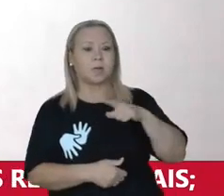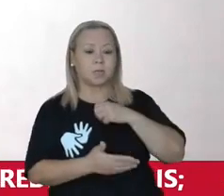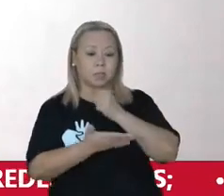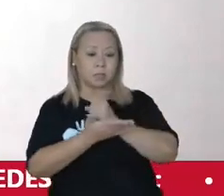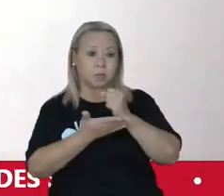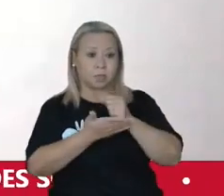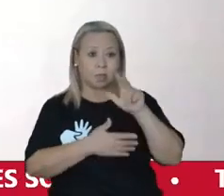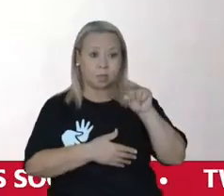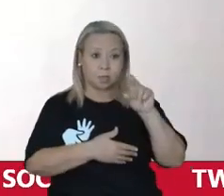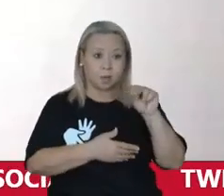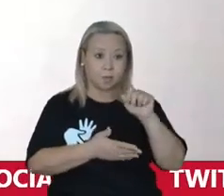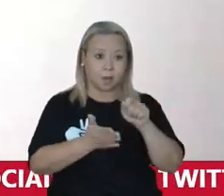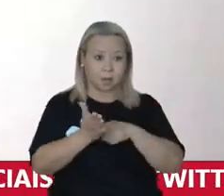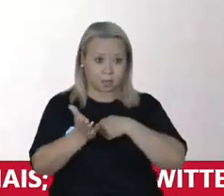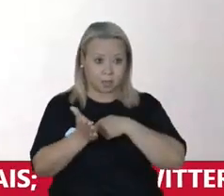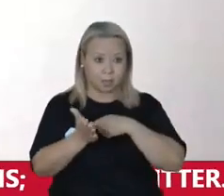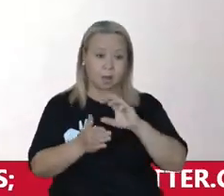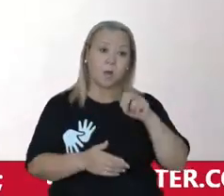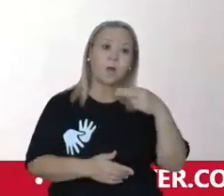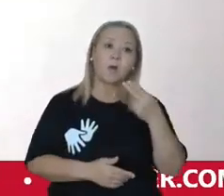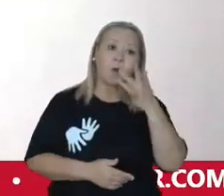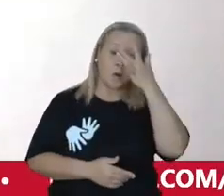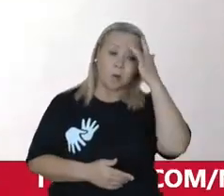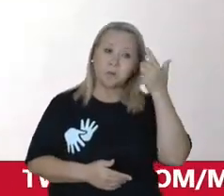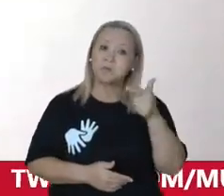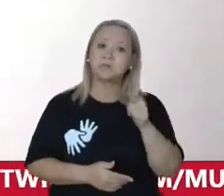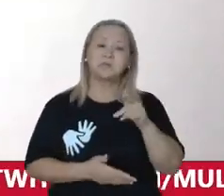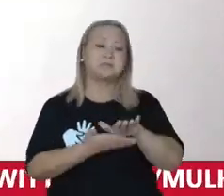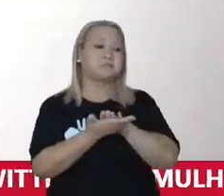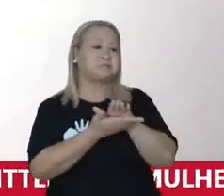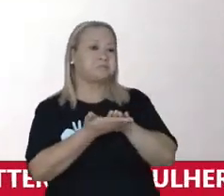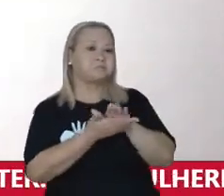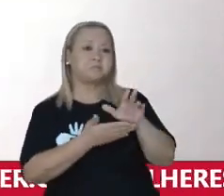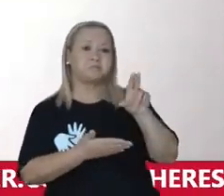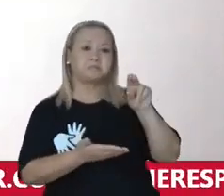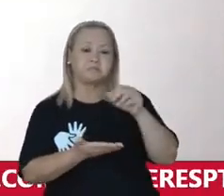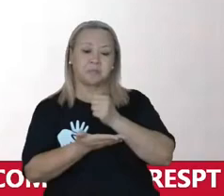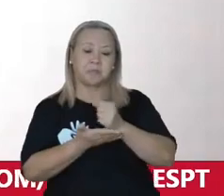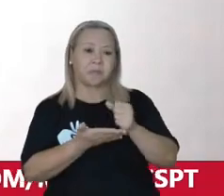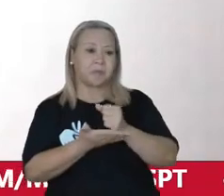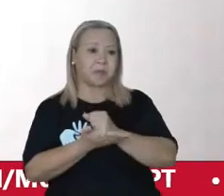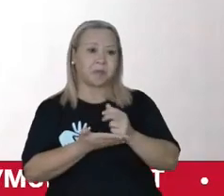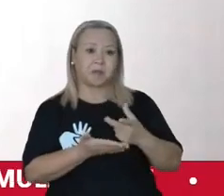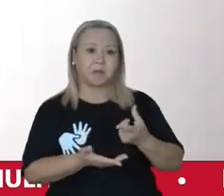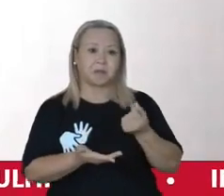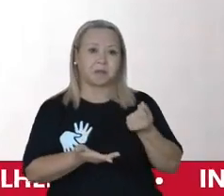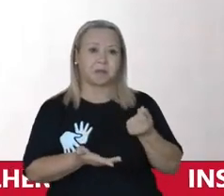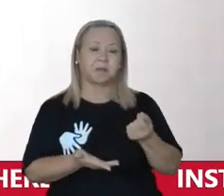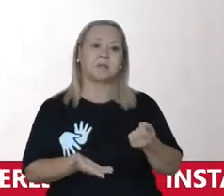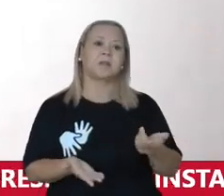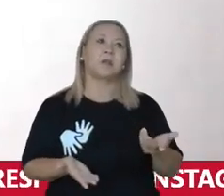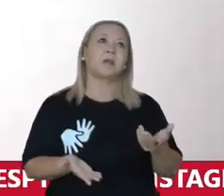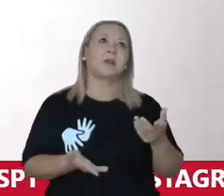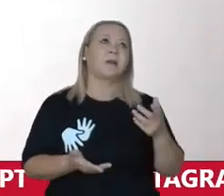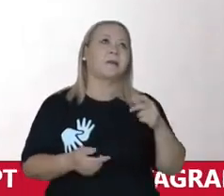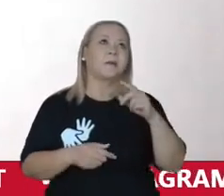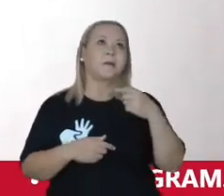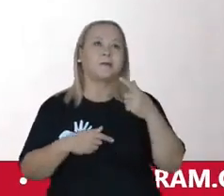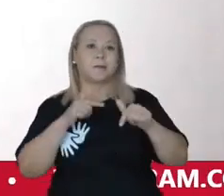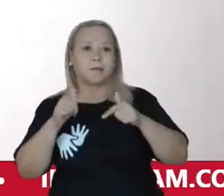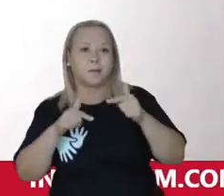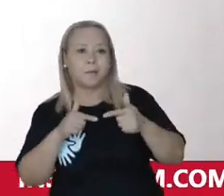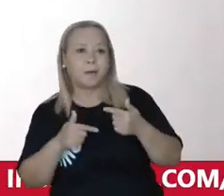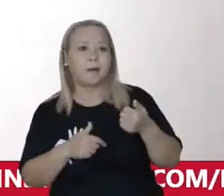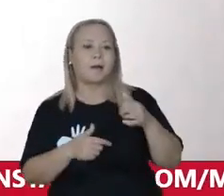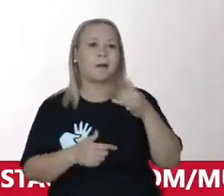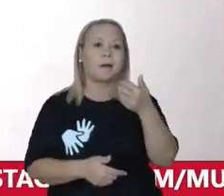trabalho assinada por pessoas sem carteira de trabalho assinada, né, por trabalho por conta própria, aquele trabalho sem